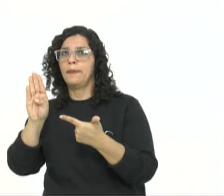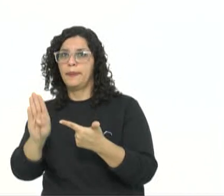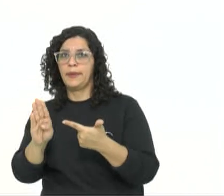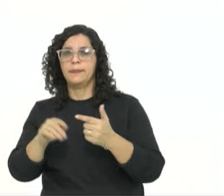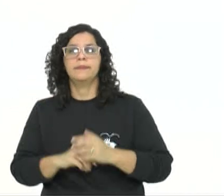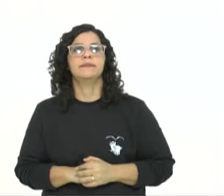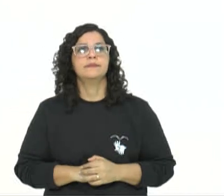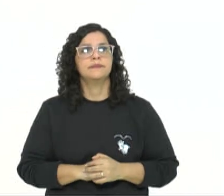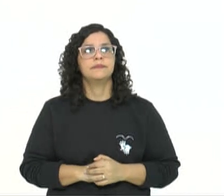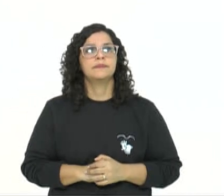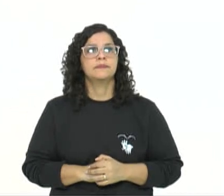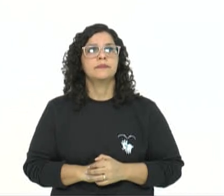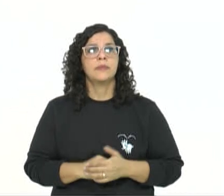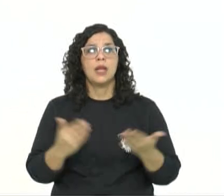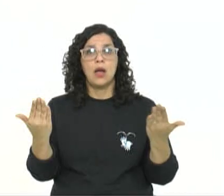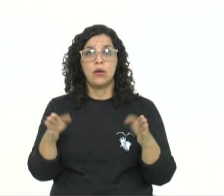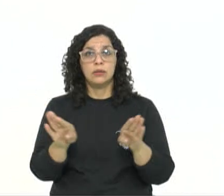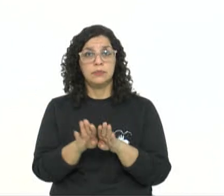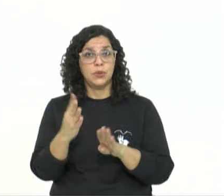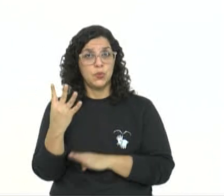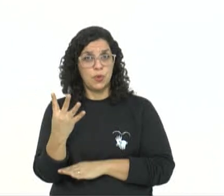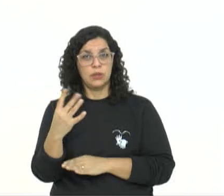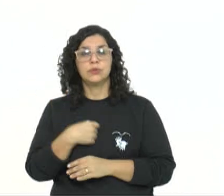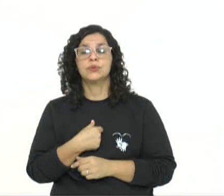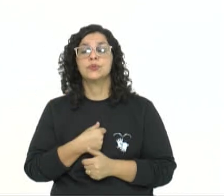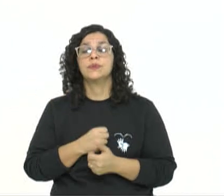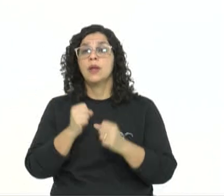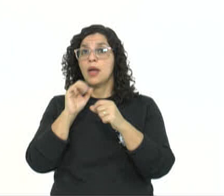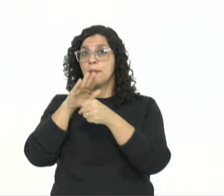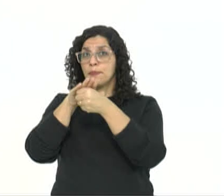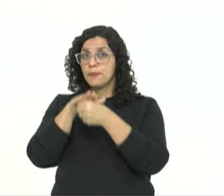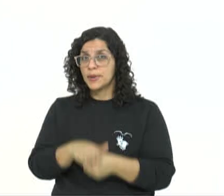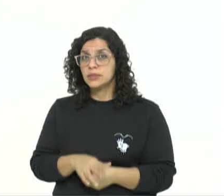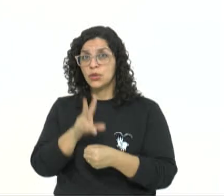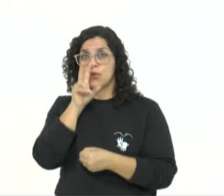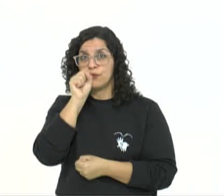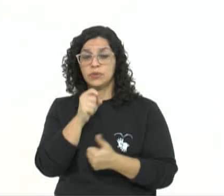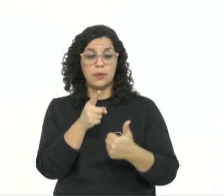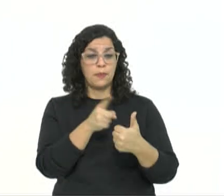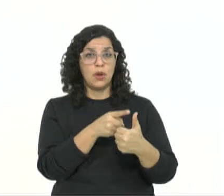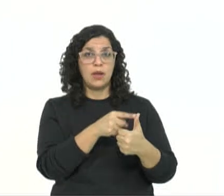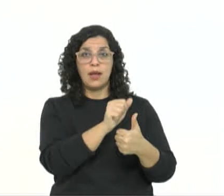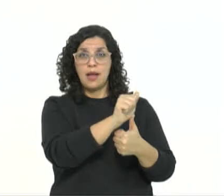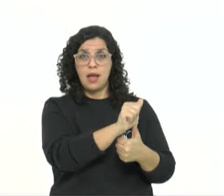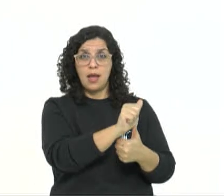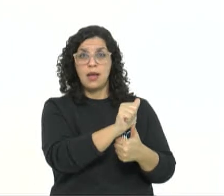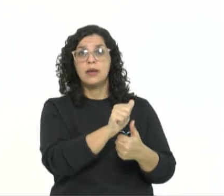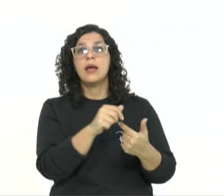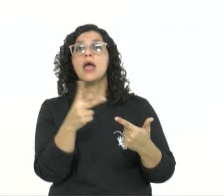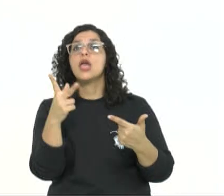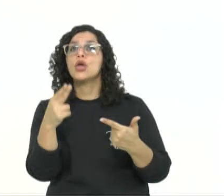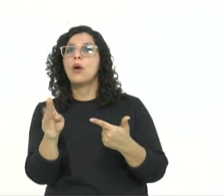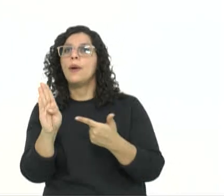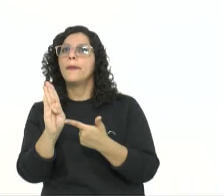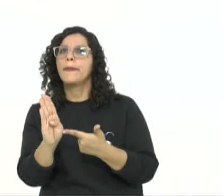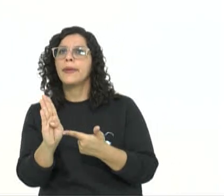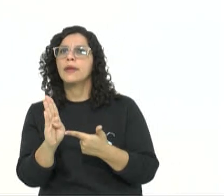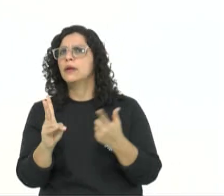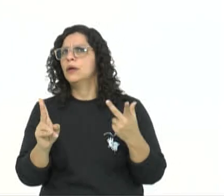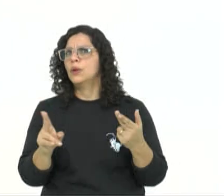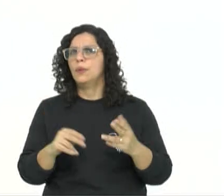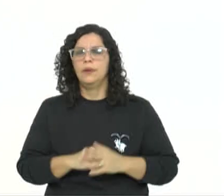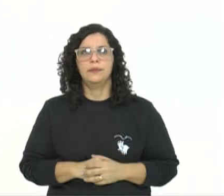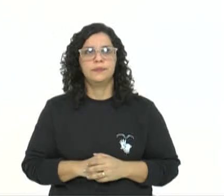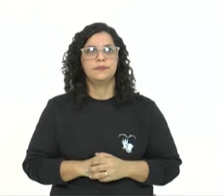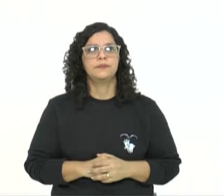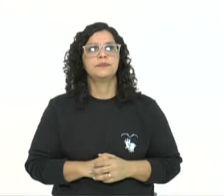B. Item 4. A pressão exercida pela força do polegar sobre A é igual à do indicador sobre